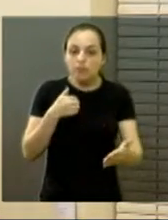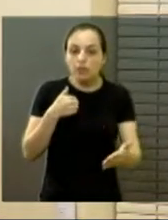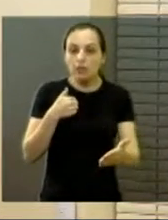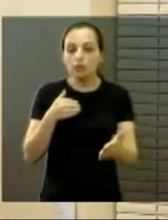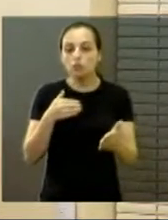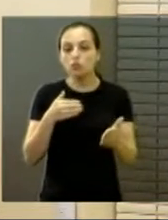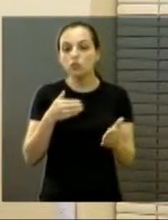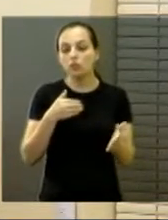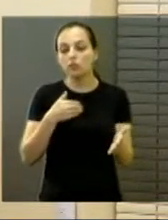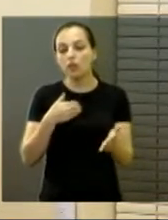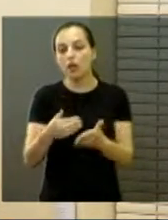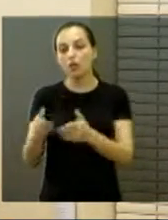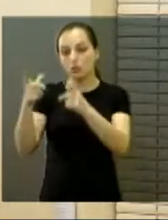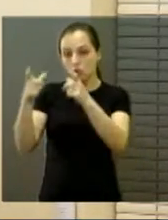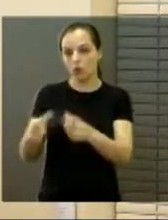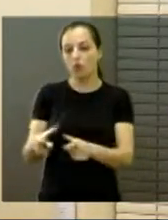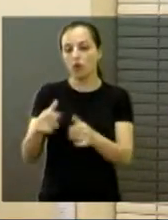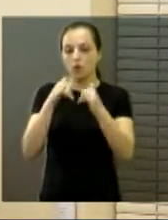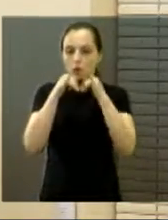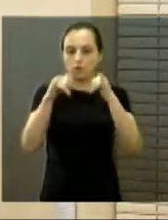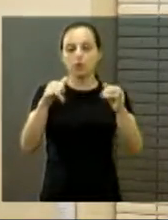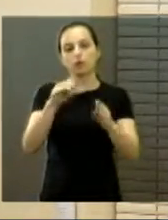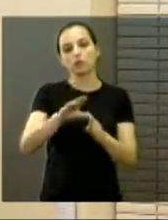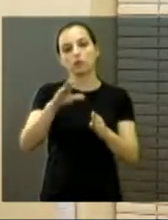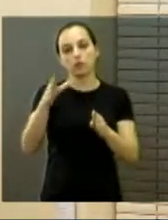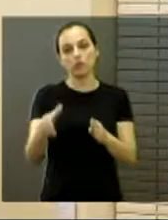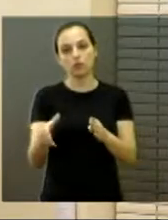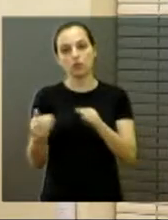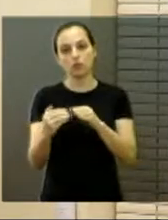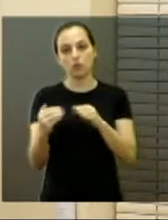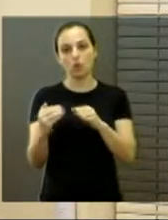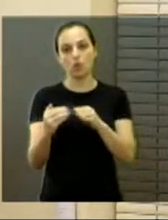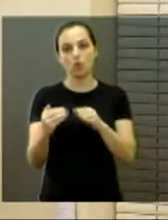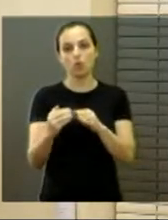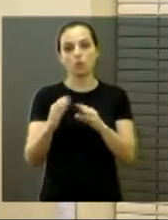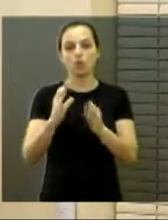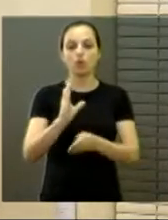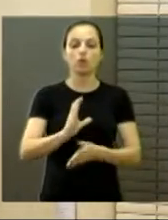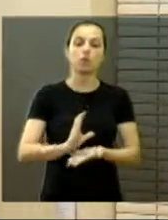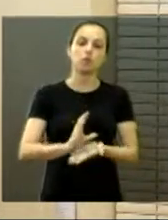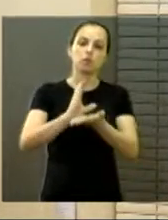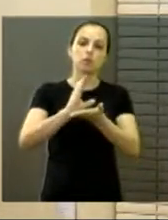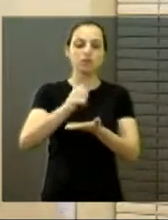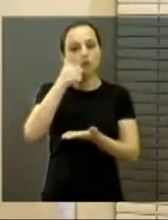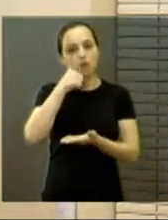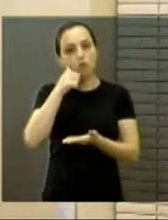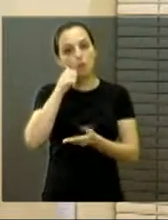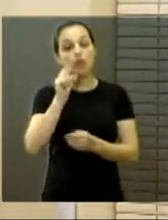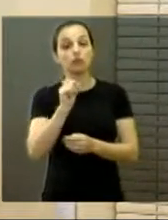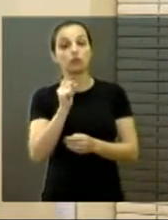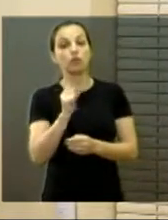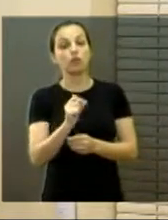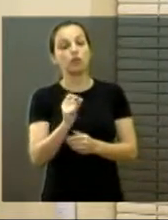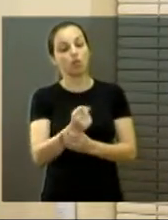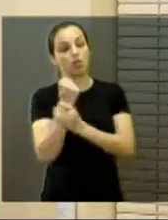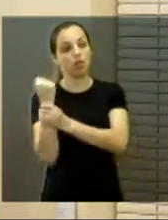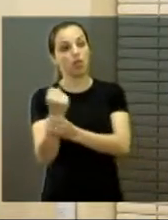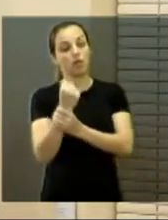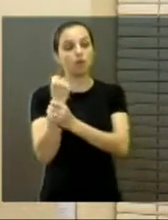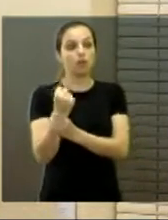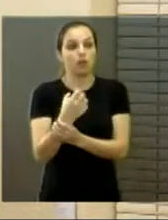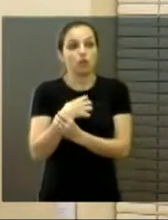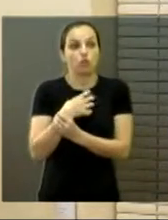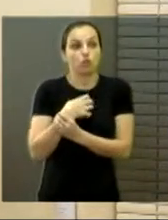local, o setor de comunicação da Câmara entrou em contato com o Conselho das Mulheres, que, ao invés de também defender uma